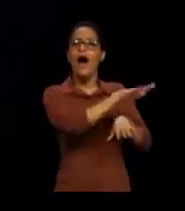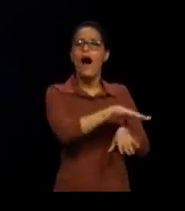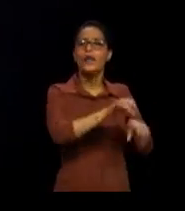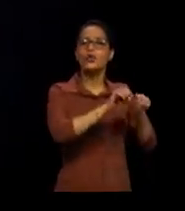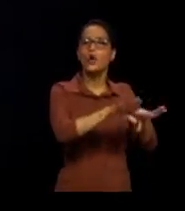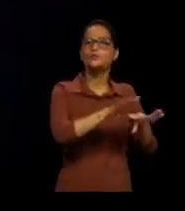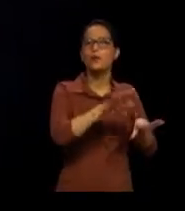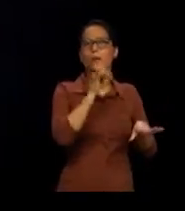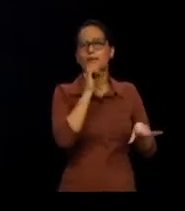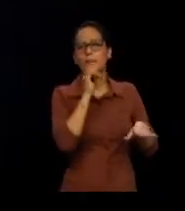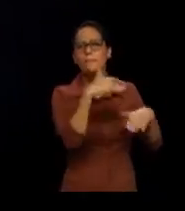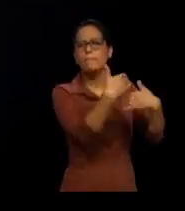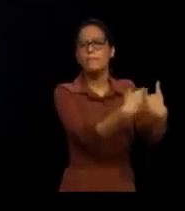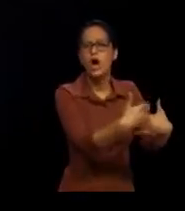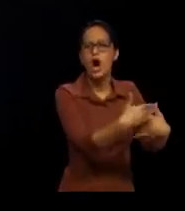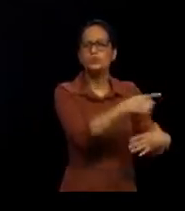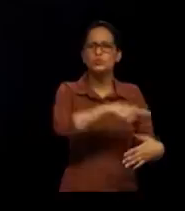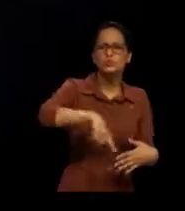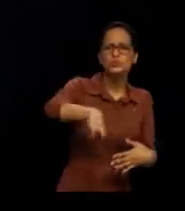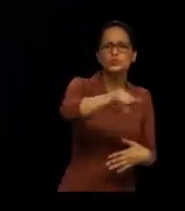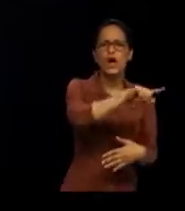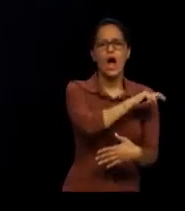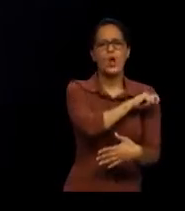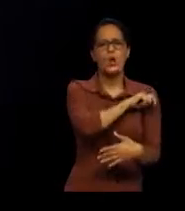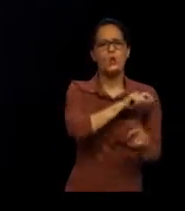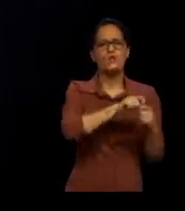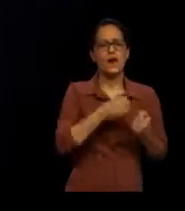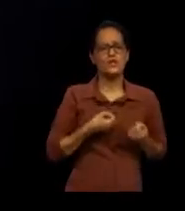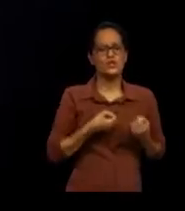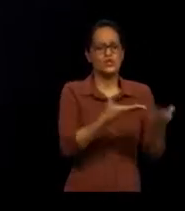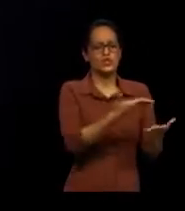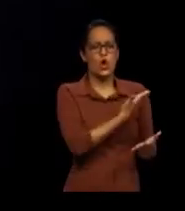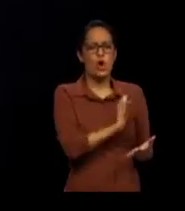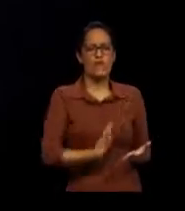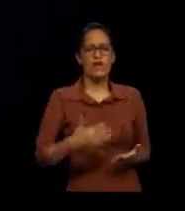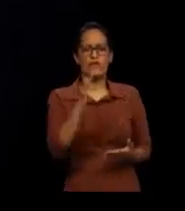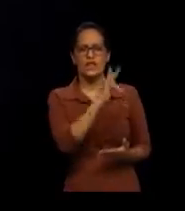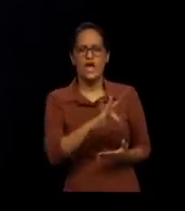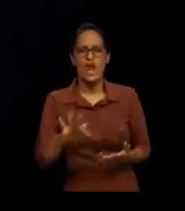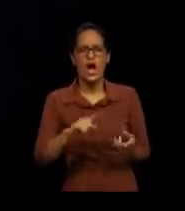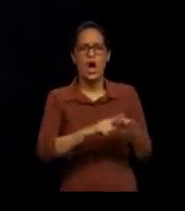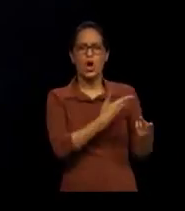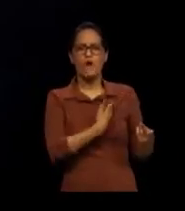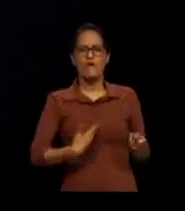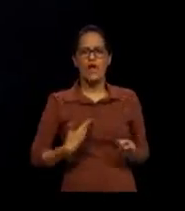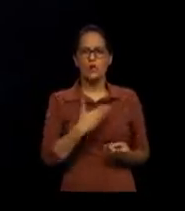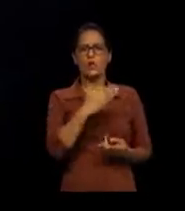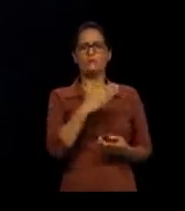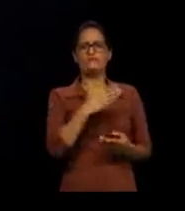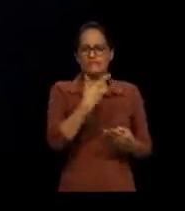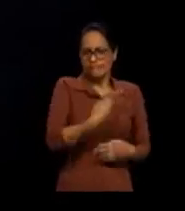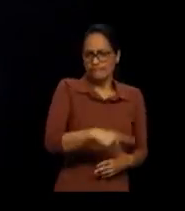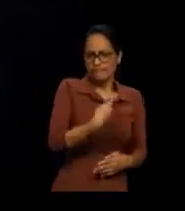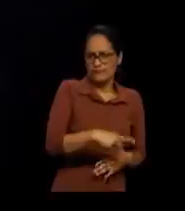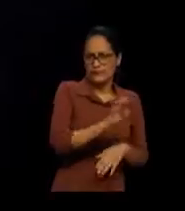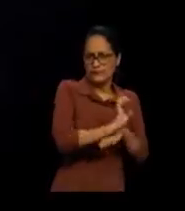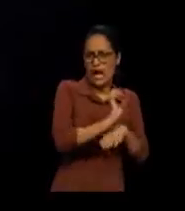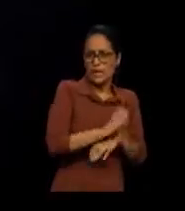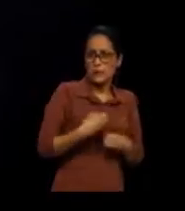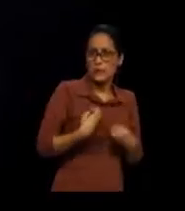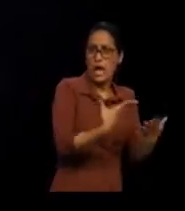que todos os alunos fazem, né, que o governo federal manda e o governo estadual manda. Isso vai contribuir